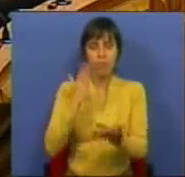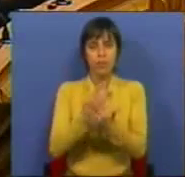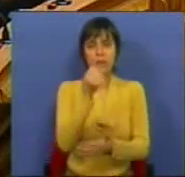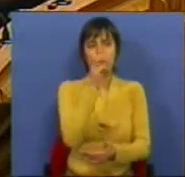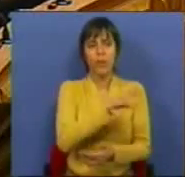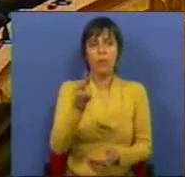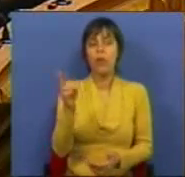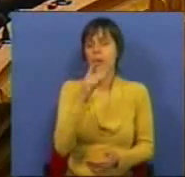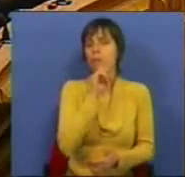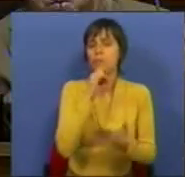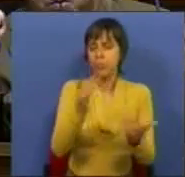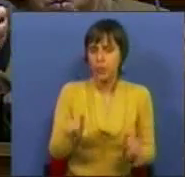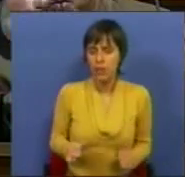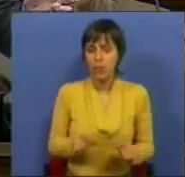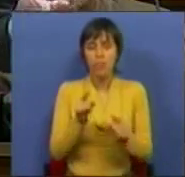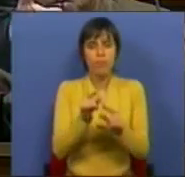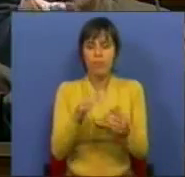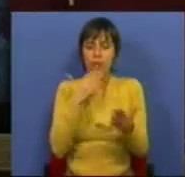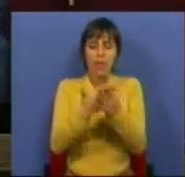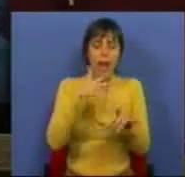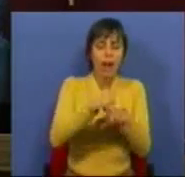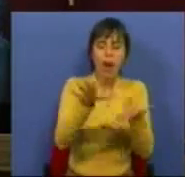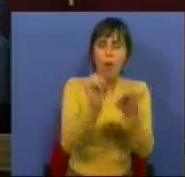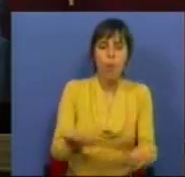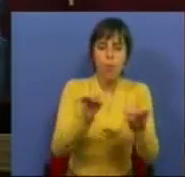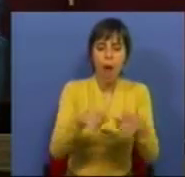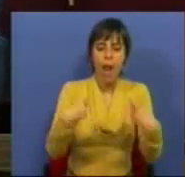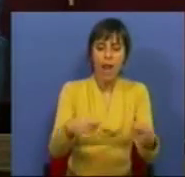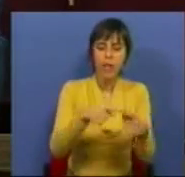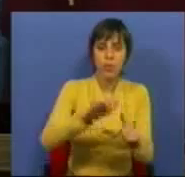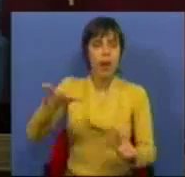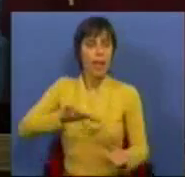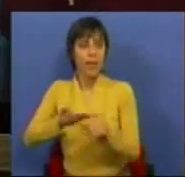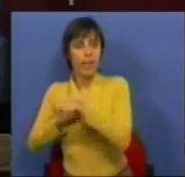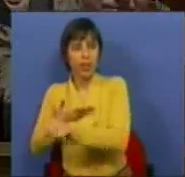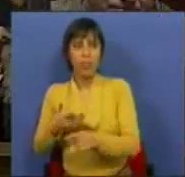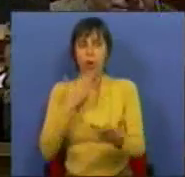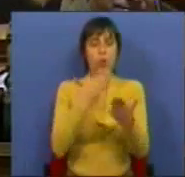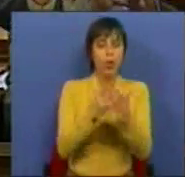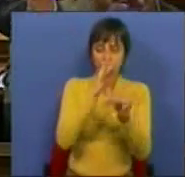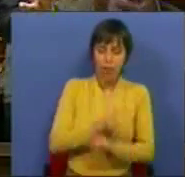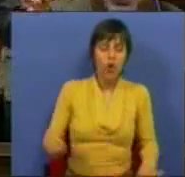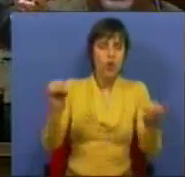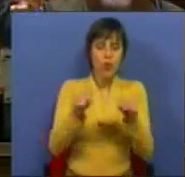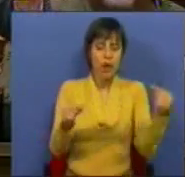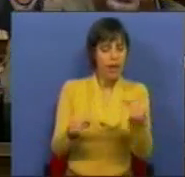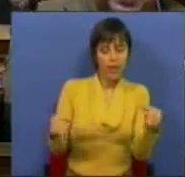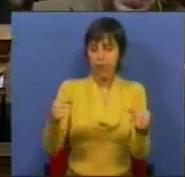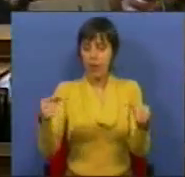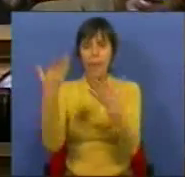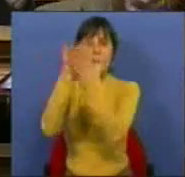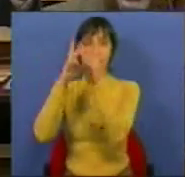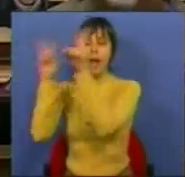50 milhões de euros. Isso já não teria reflexo na despesa nem na dívida. Não daria nenhum sinal negativo aos